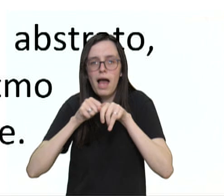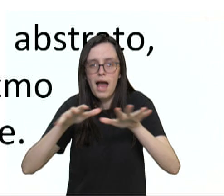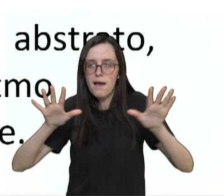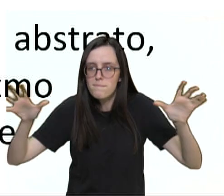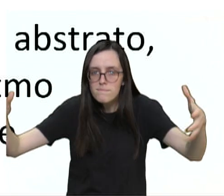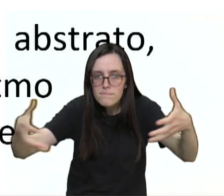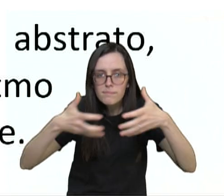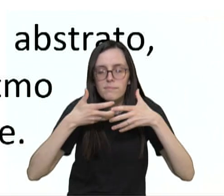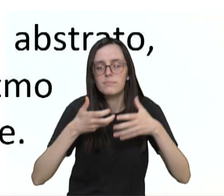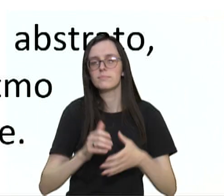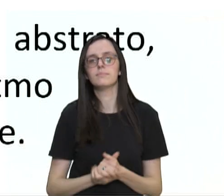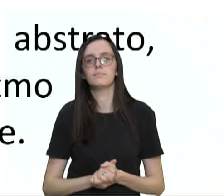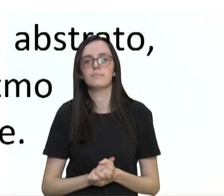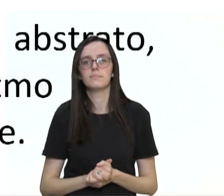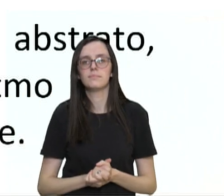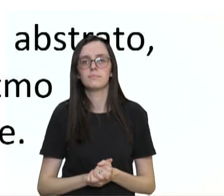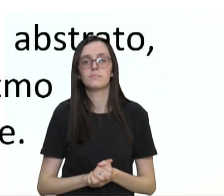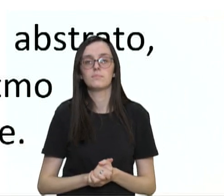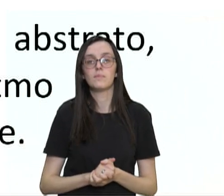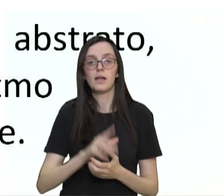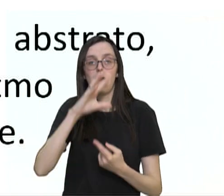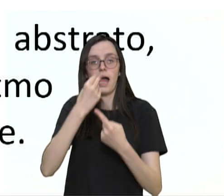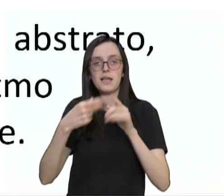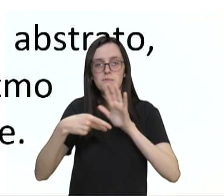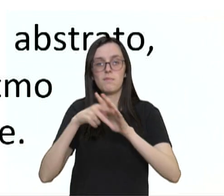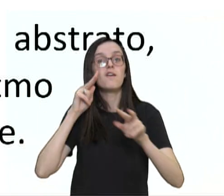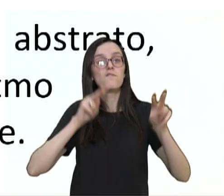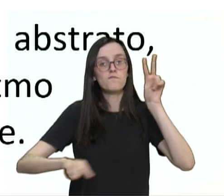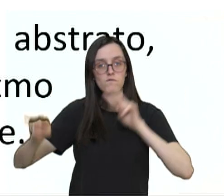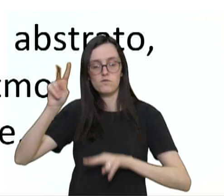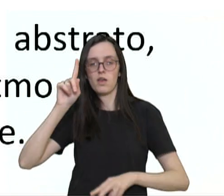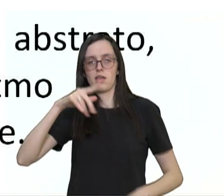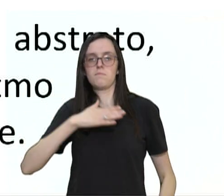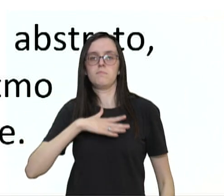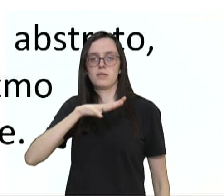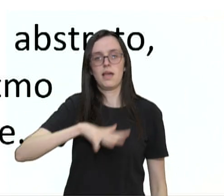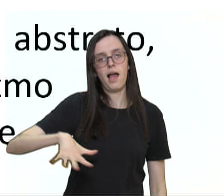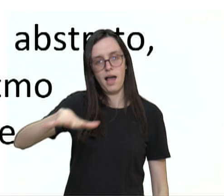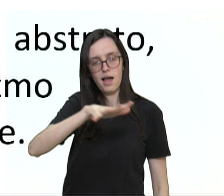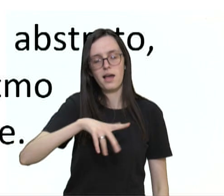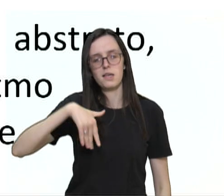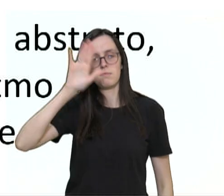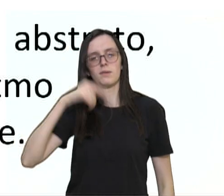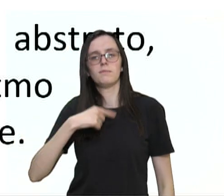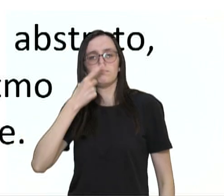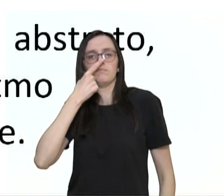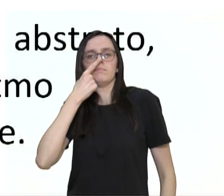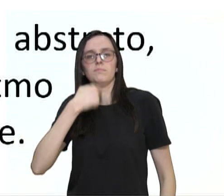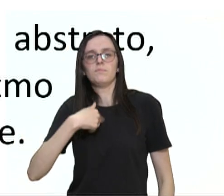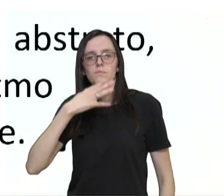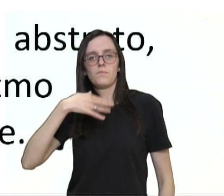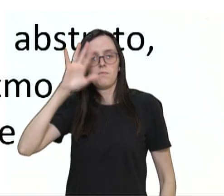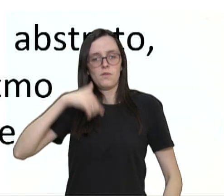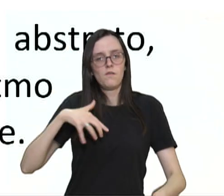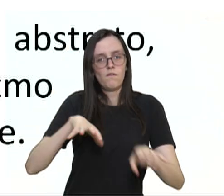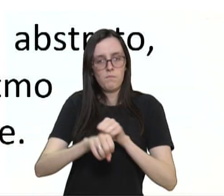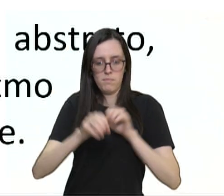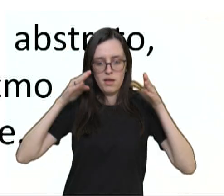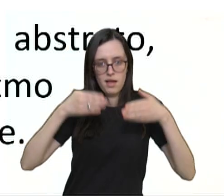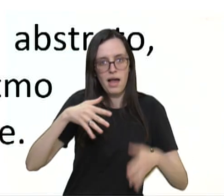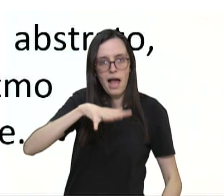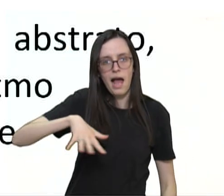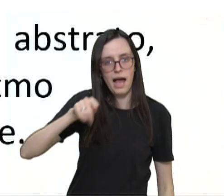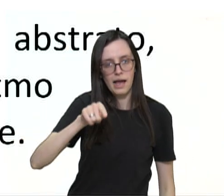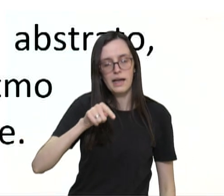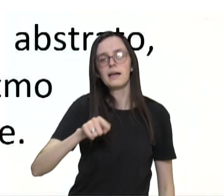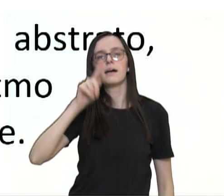Na nossa disciplina. Então, as artes visuais, que é a minha área, né? A área que eu tenho mais afinidade, que sou formado para tal, né?